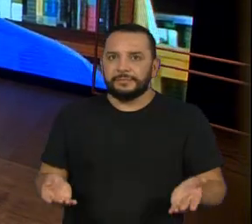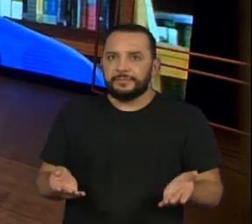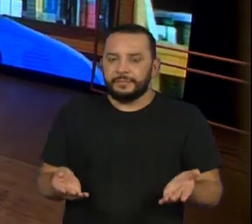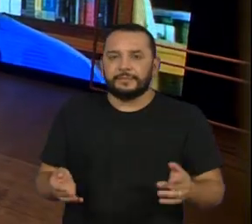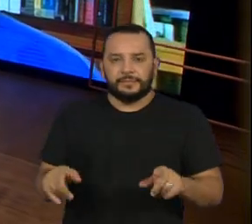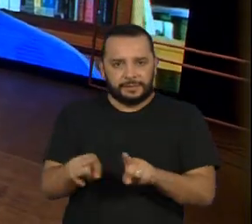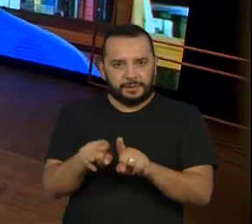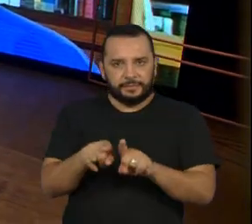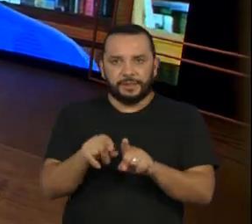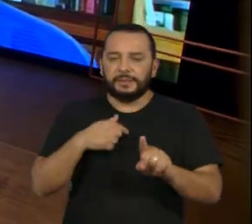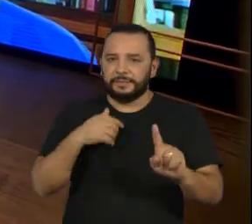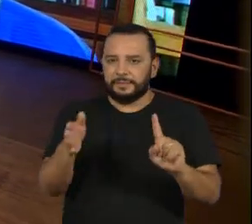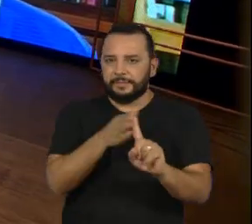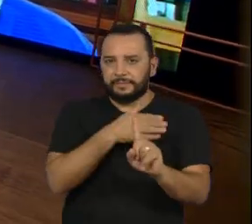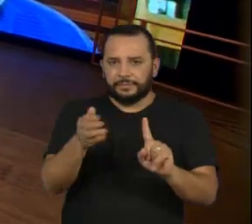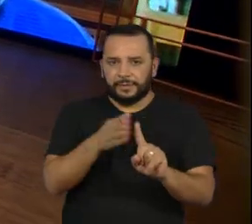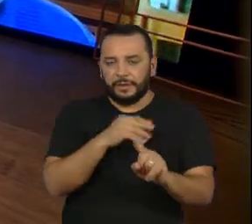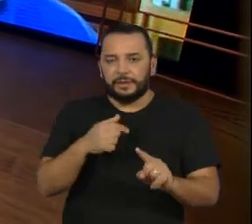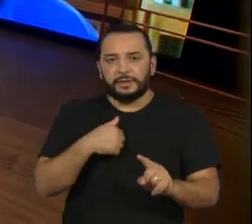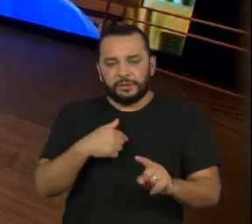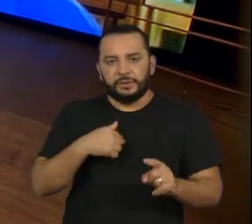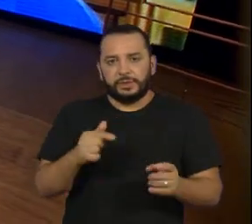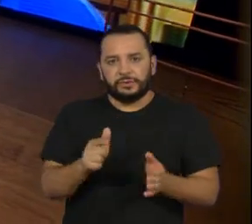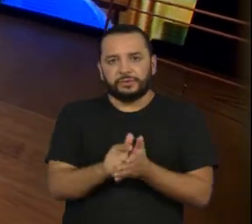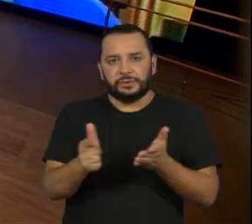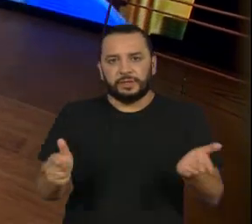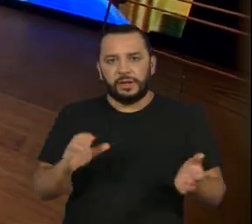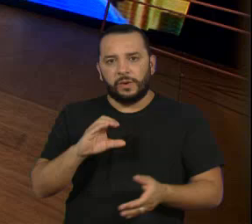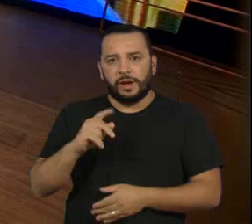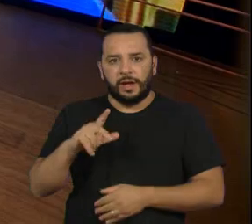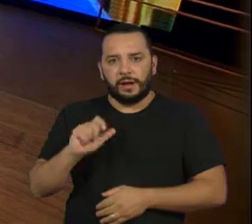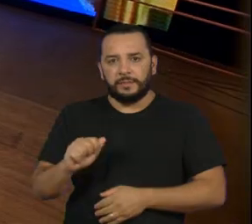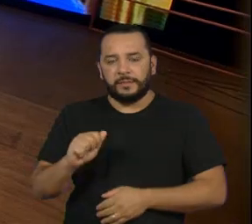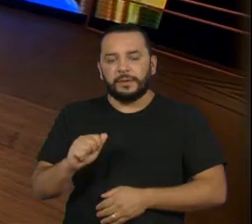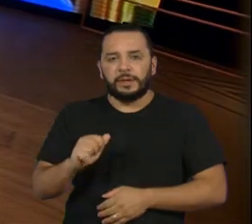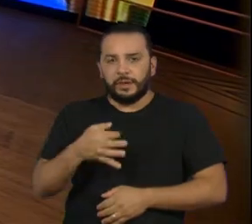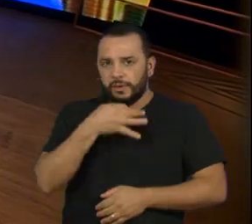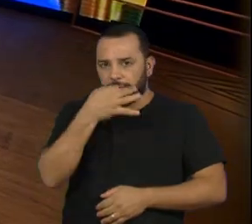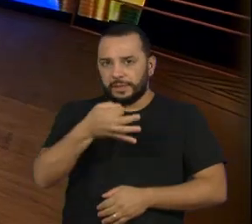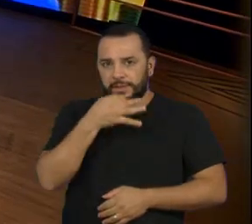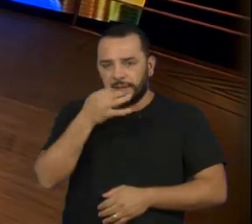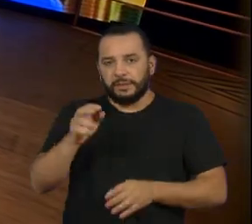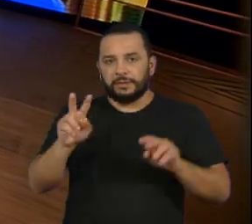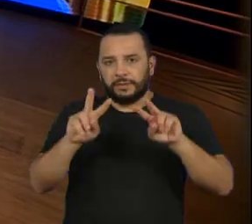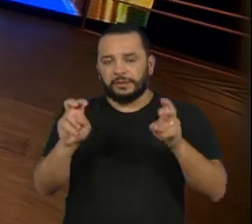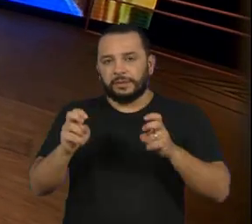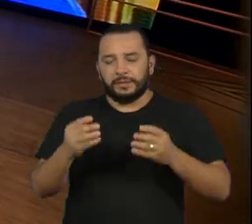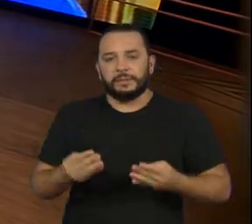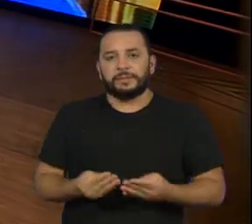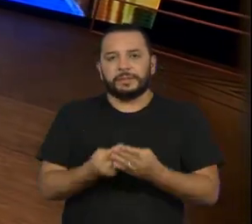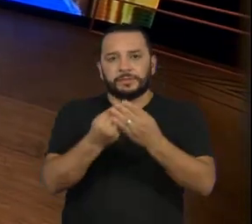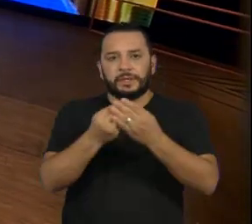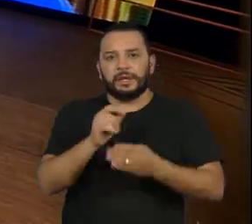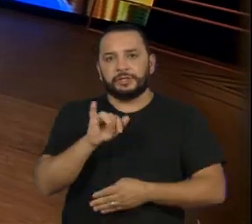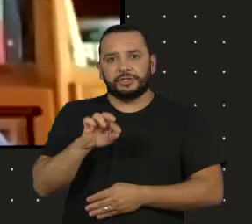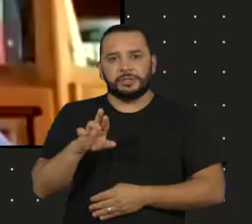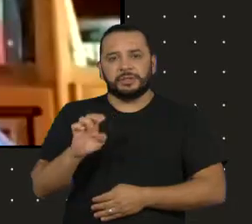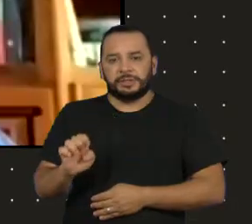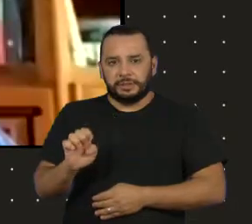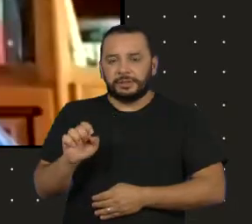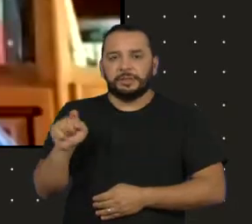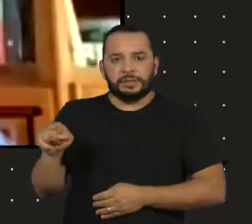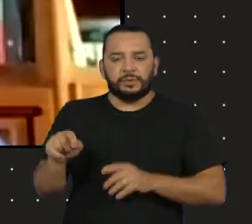Isso quando não batiam, né? Quando eu fiz a capa do Opinião sobre a missa do Alexandre Vanuc, que Dom